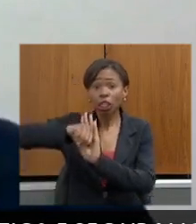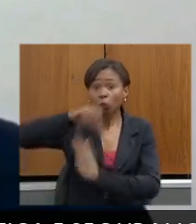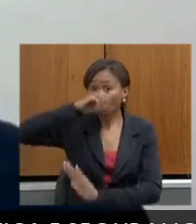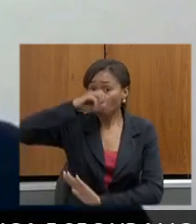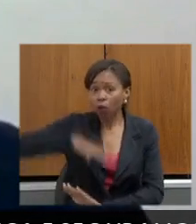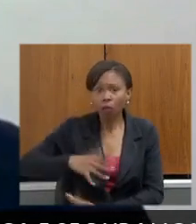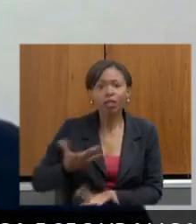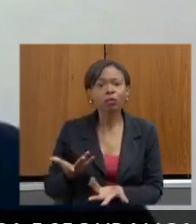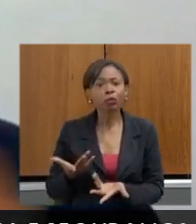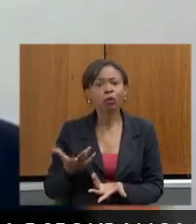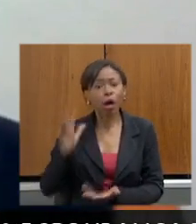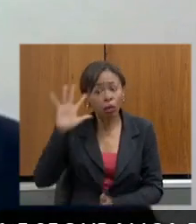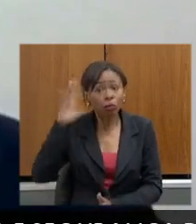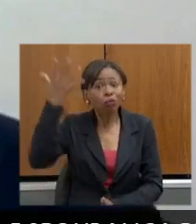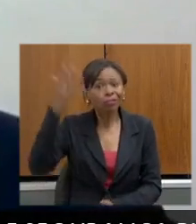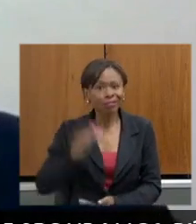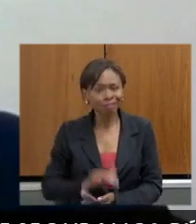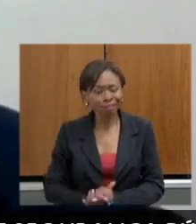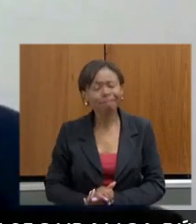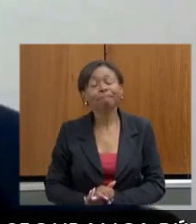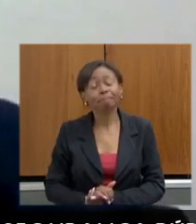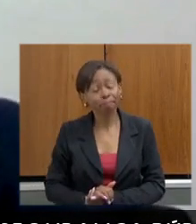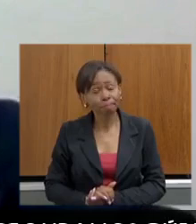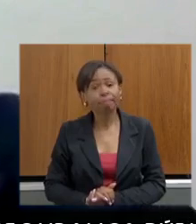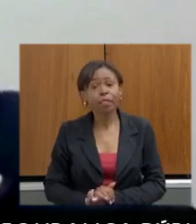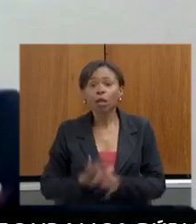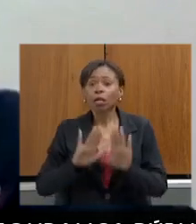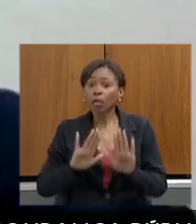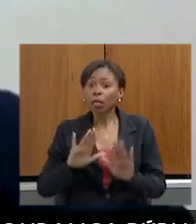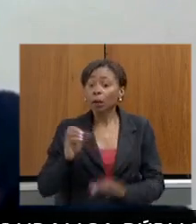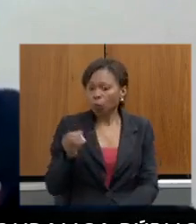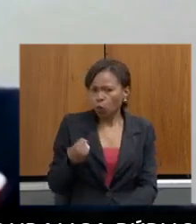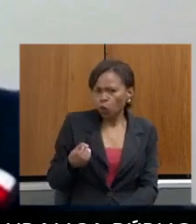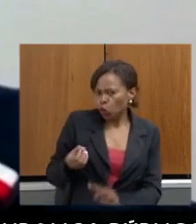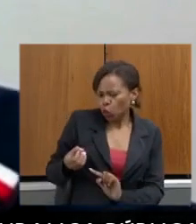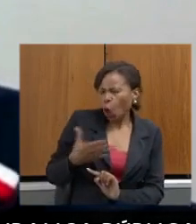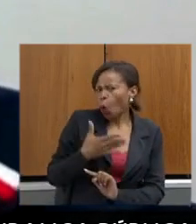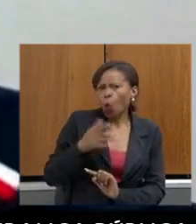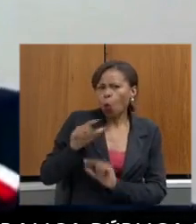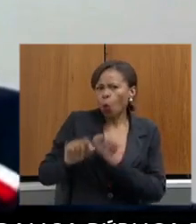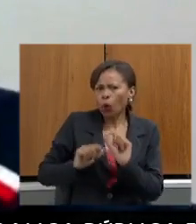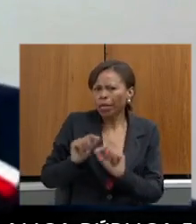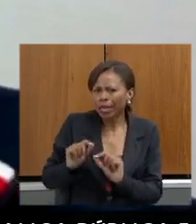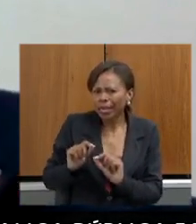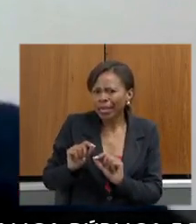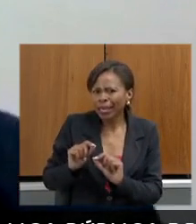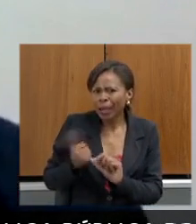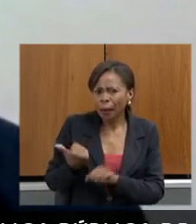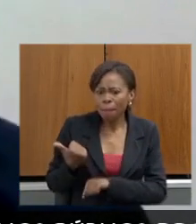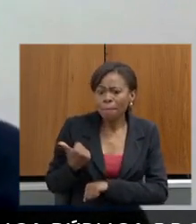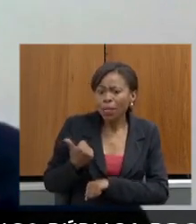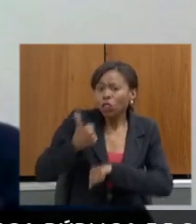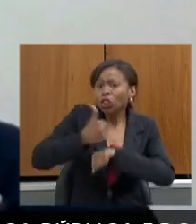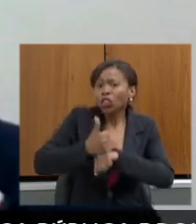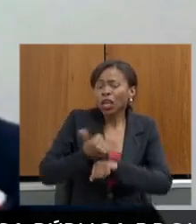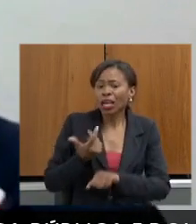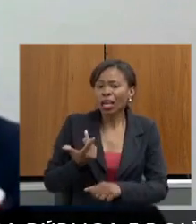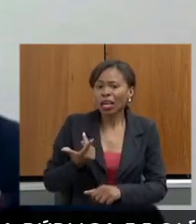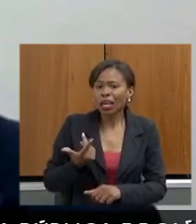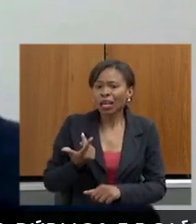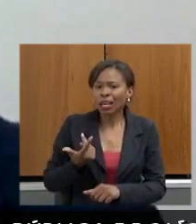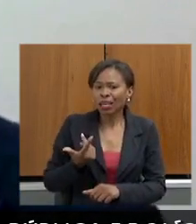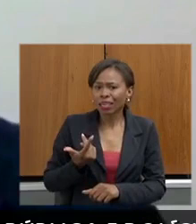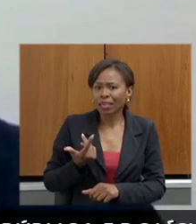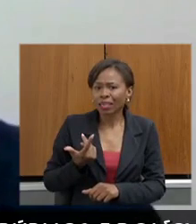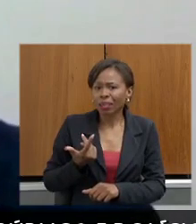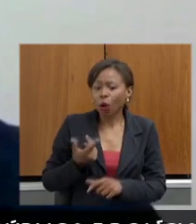isso é agora modernização é preencher os cargos necessários não é ficar mendigando os